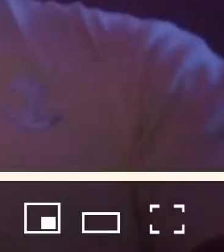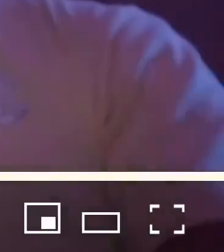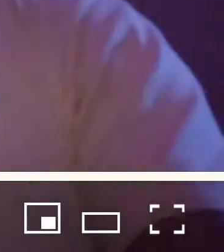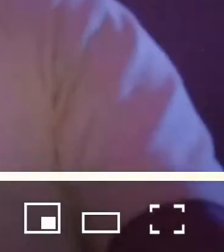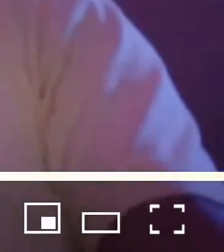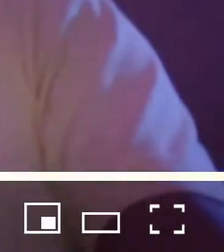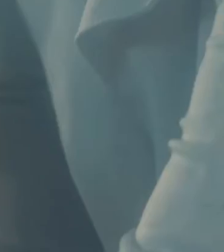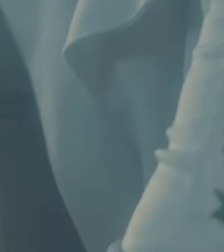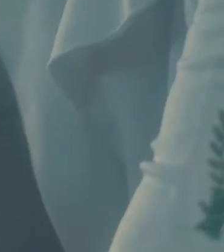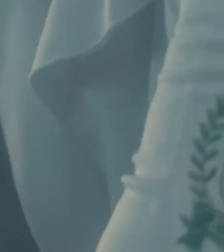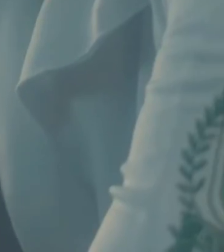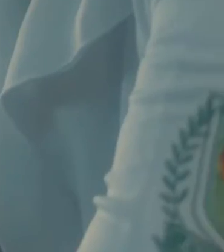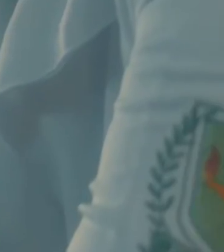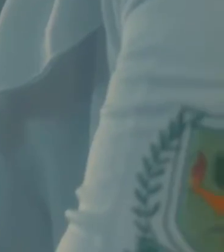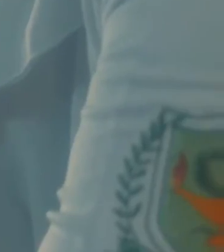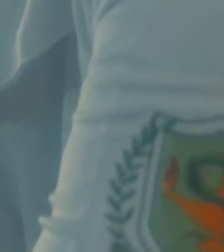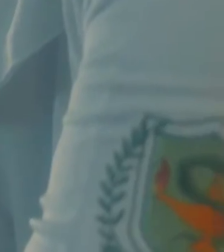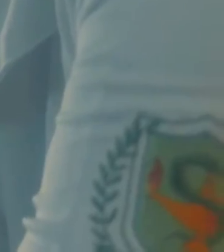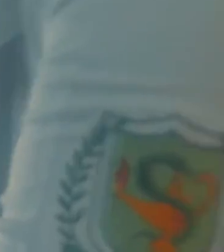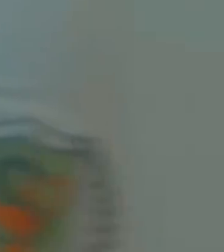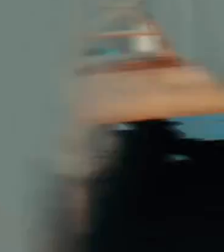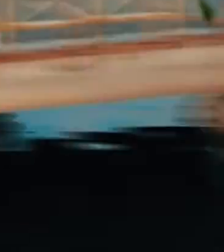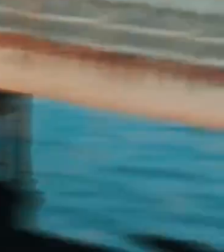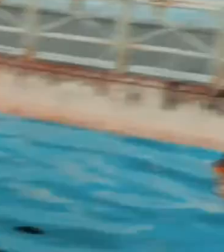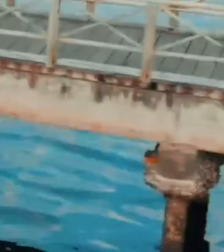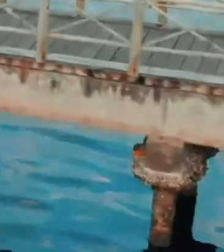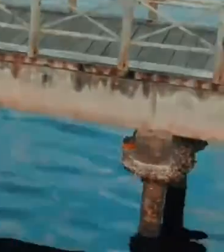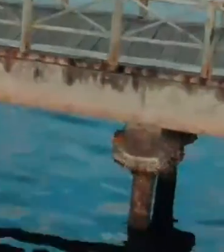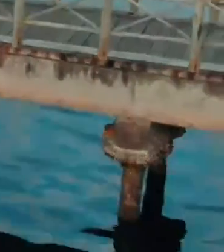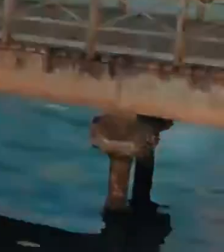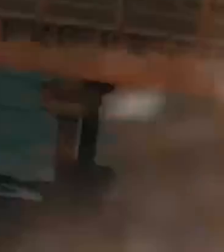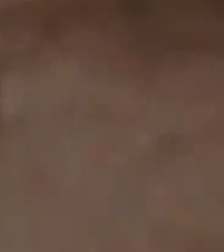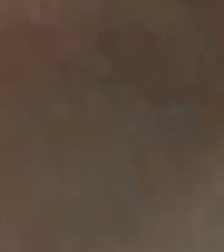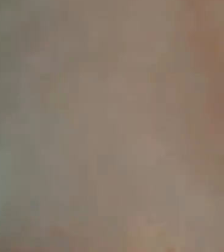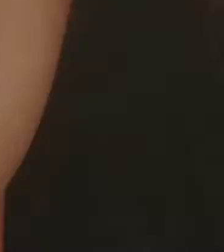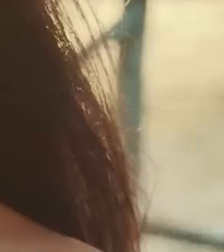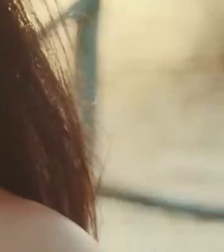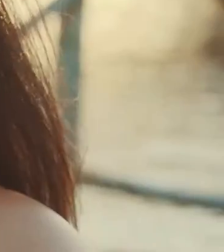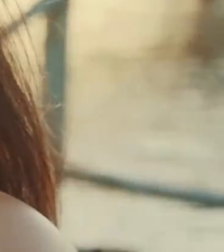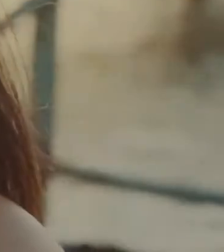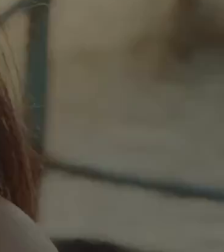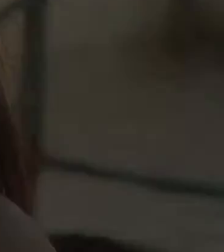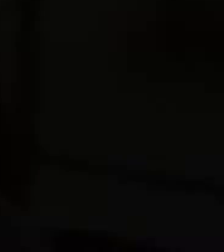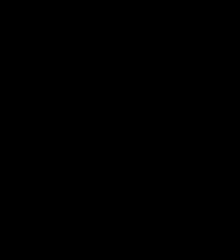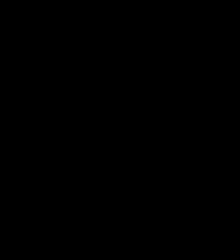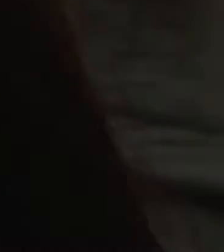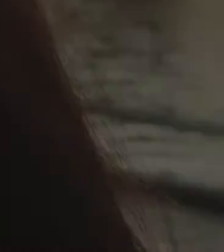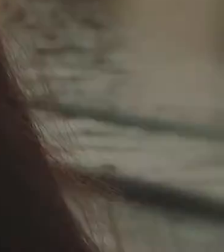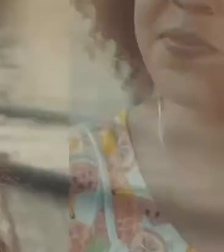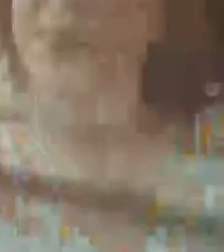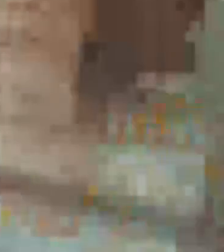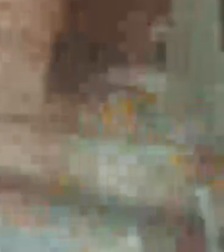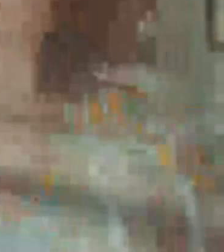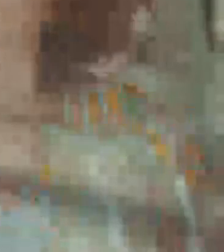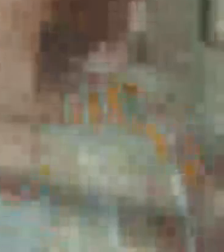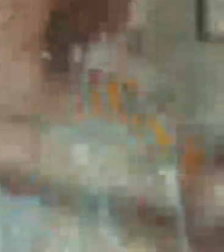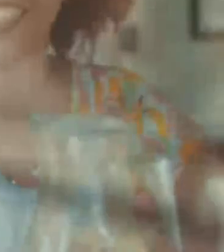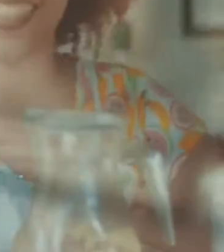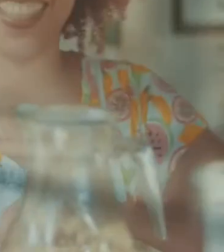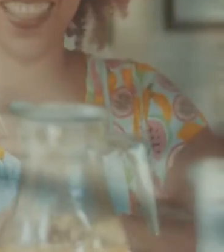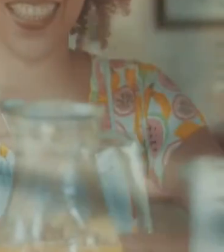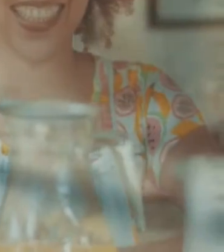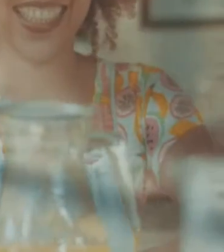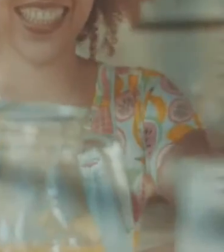melhores. O gesto que salva vidas. Quem sou eu? Eu sou